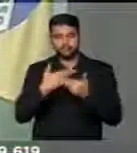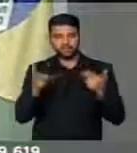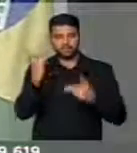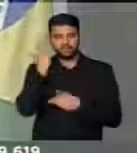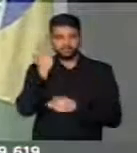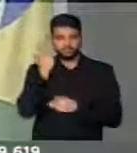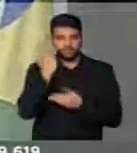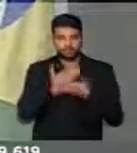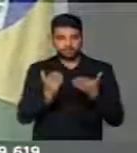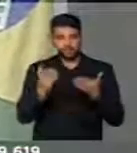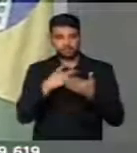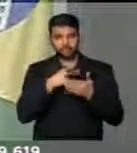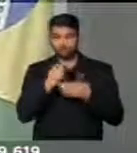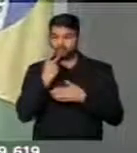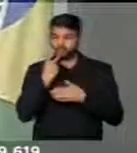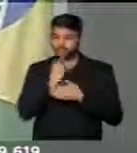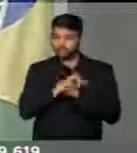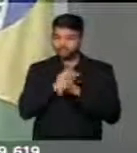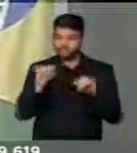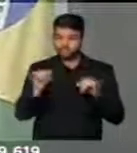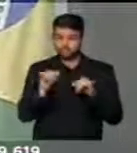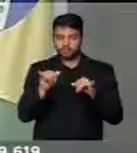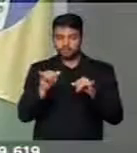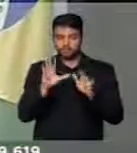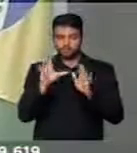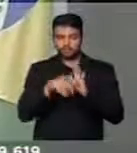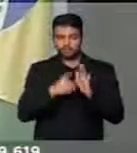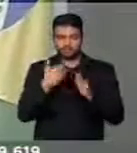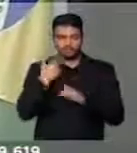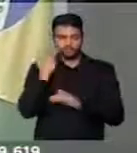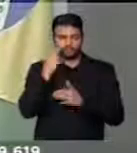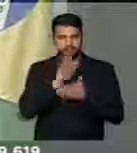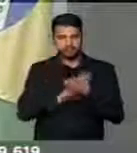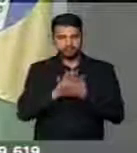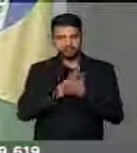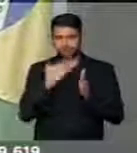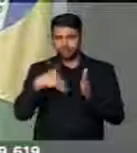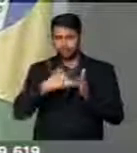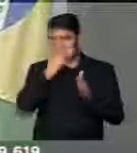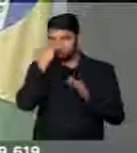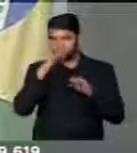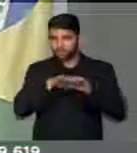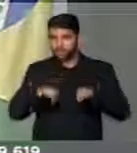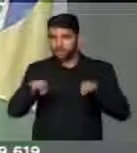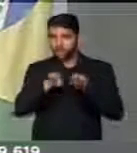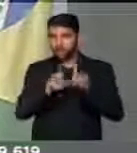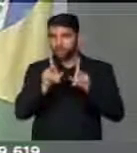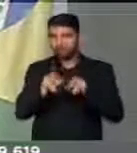normal. Pois eu vos lhe digo, a corrupção não é normal, nem todos são iguais.